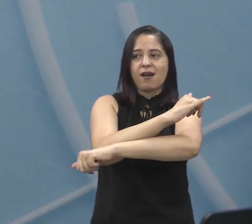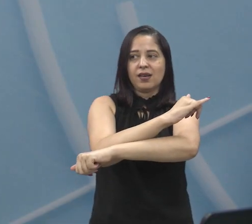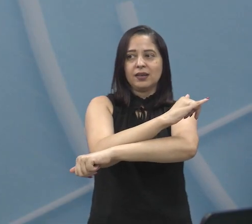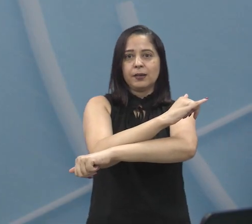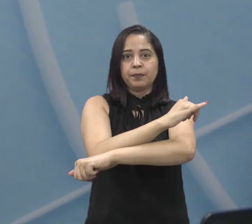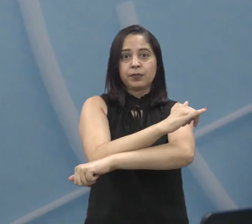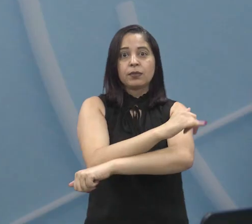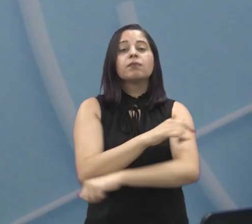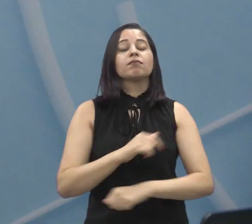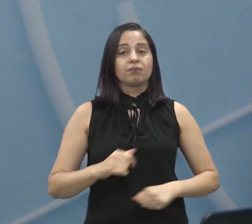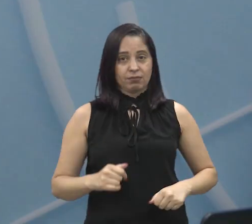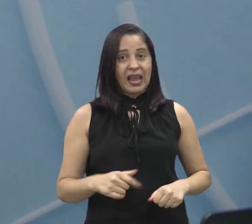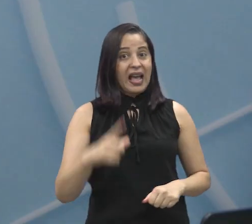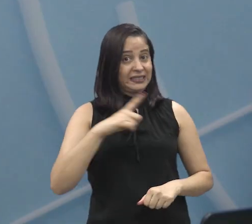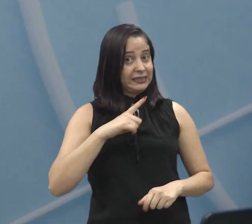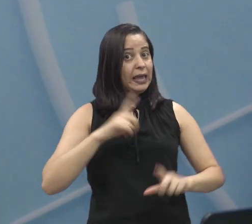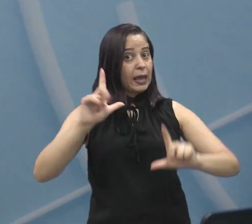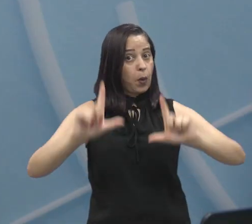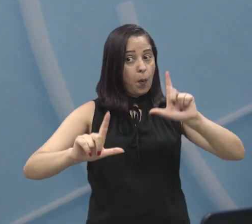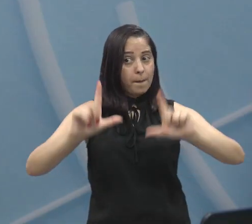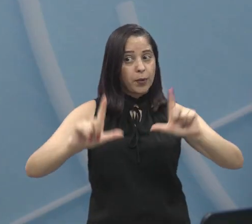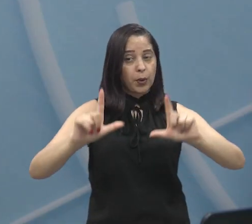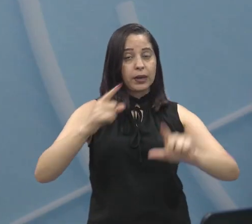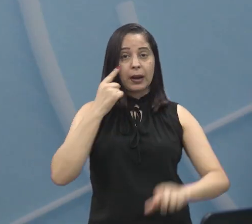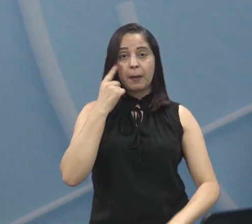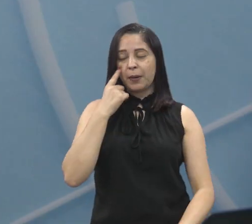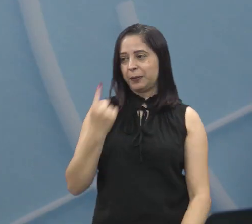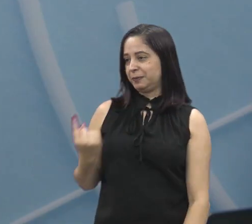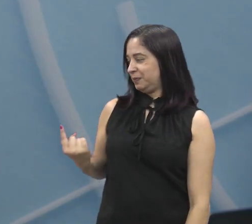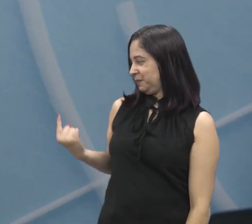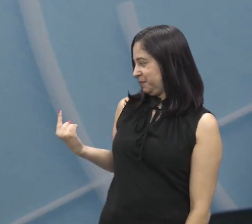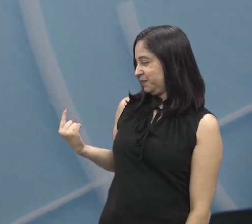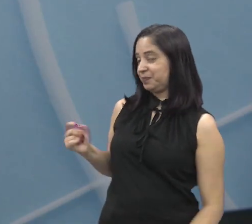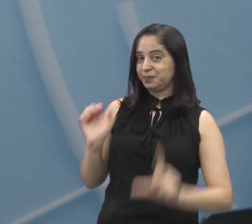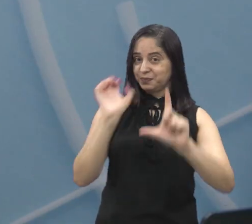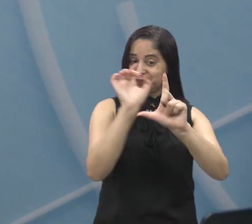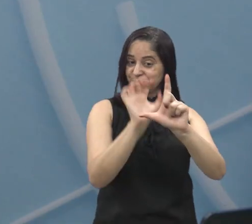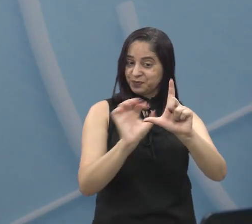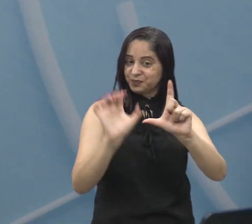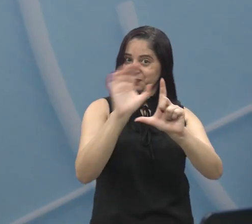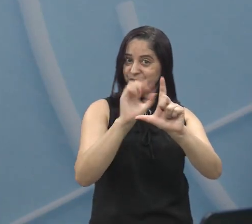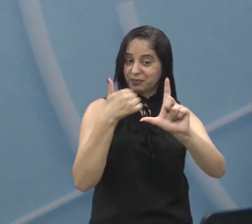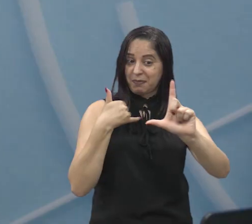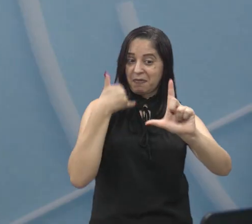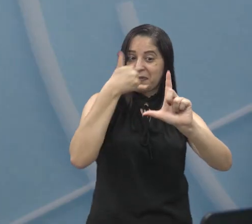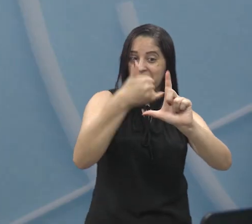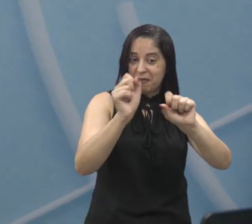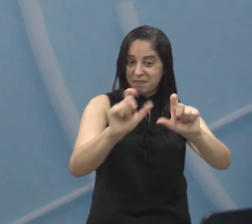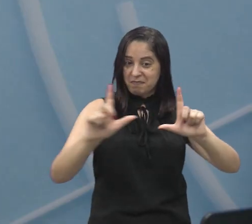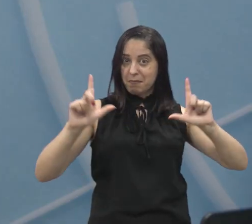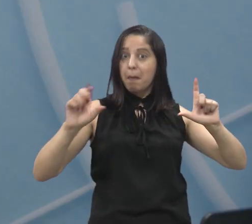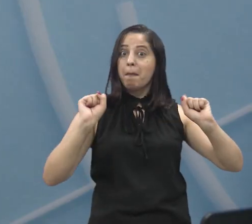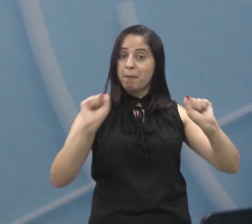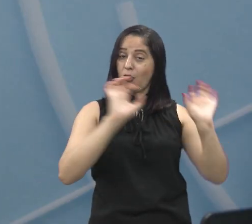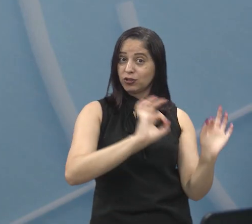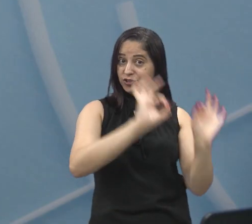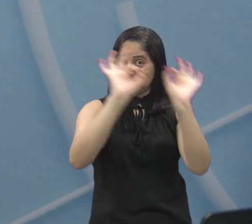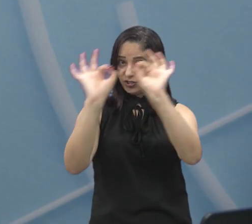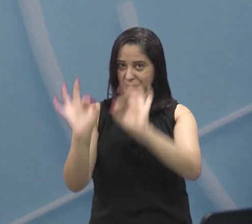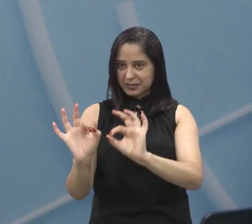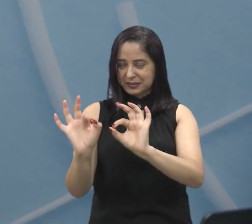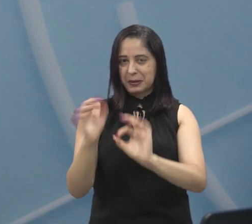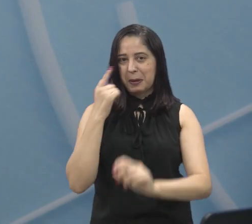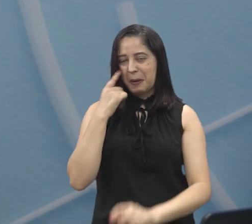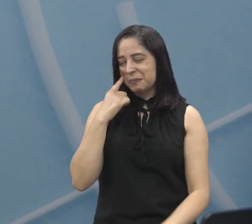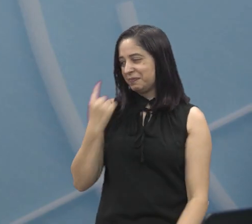A gente fez, inclusive, um programa falando sobre o MAB, sobre alguns museus aqui de São José dos Campos. A gente vai